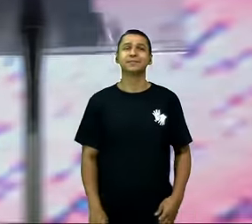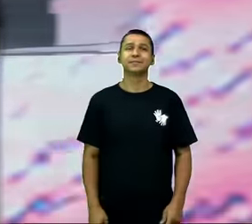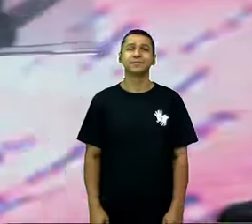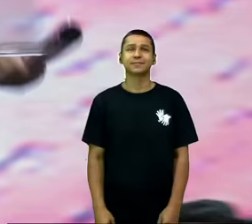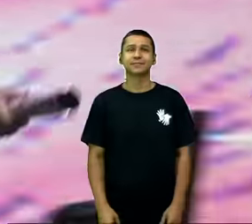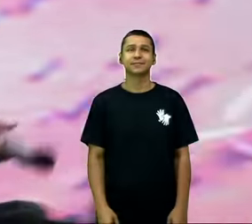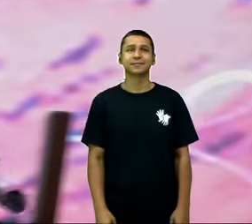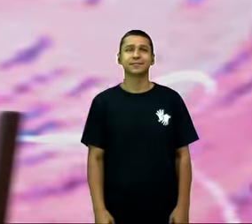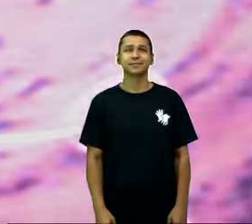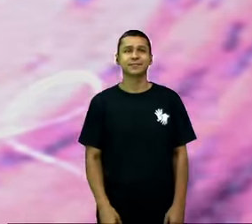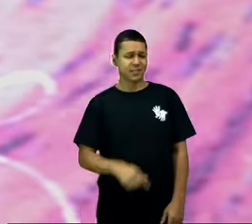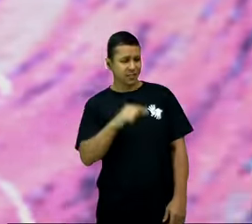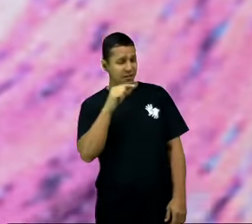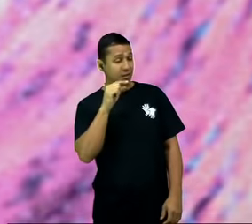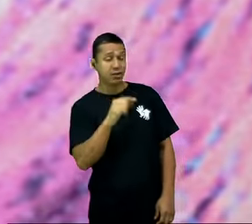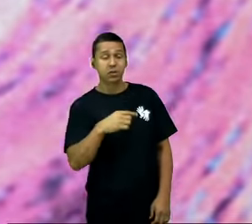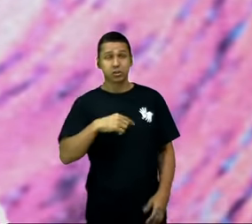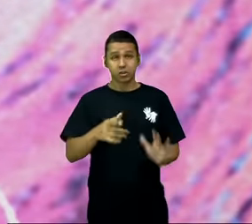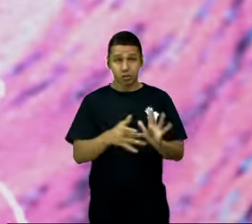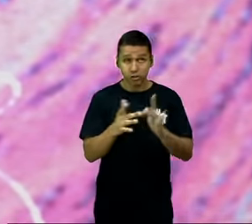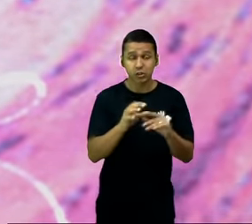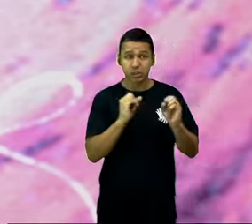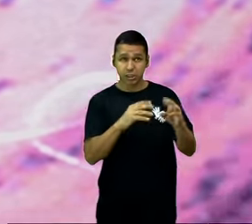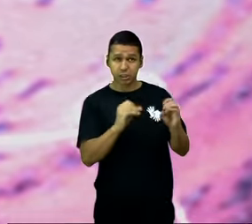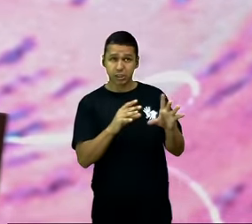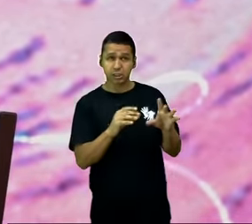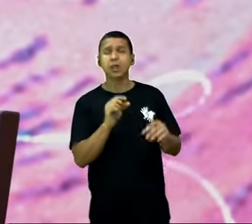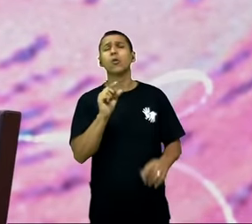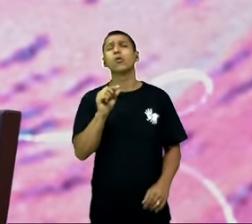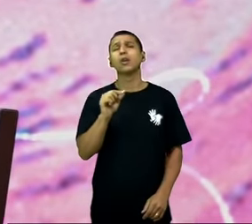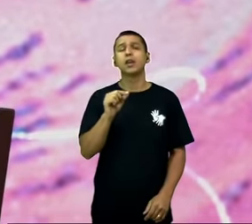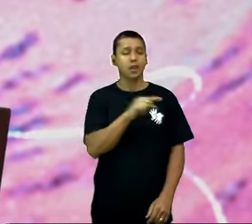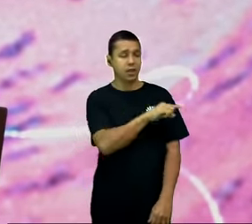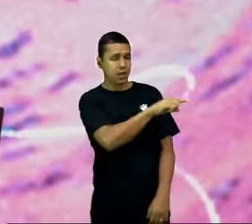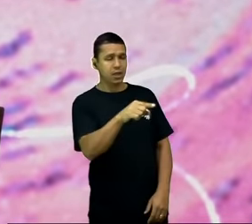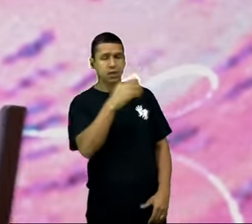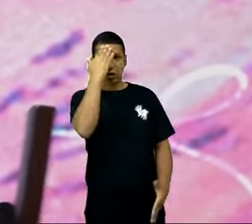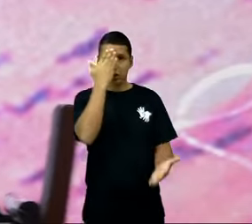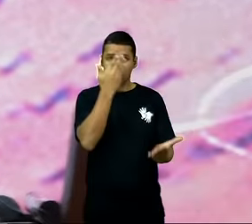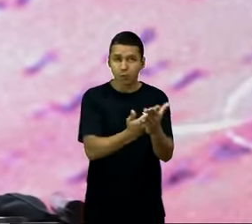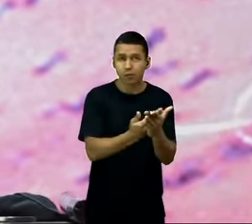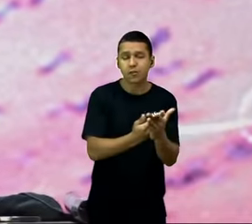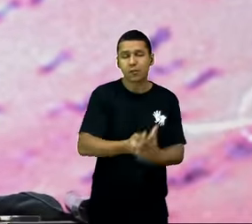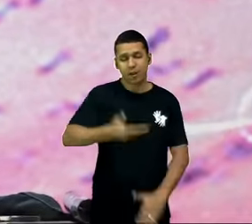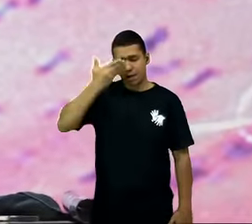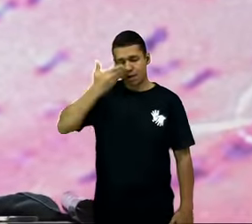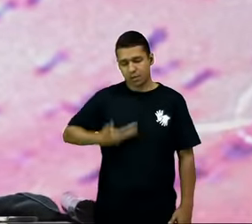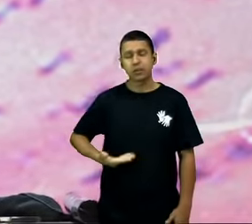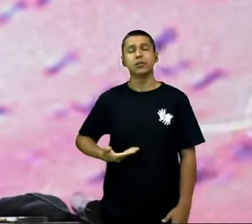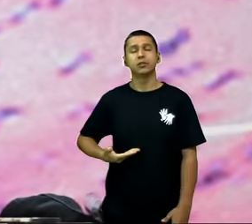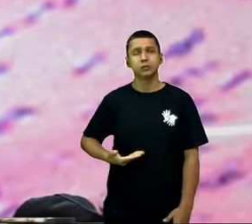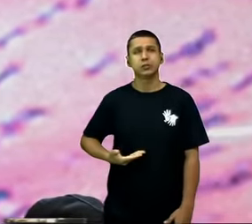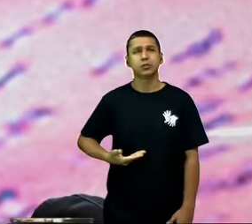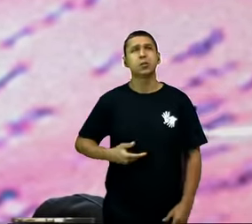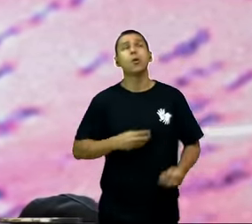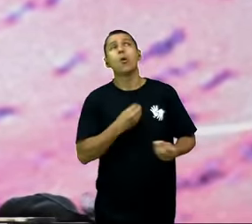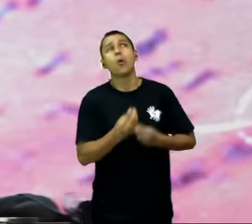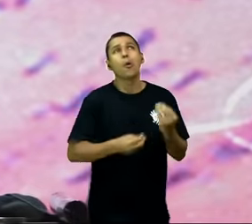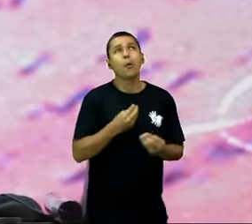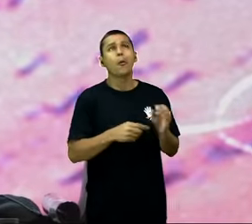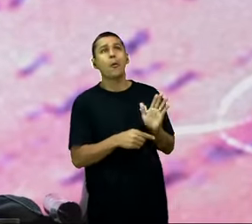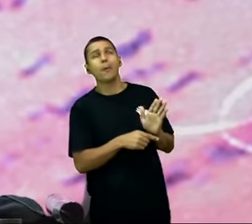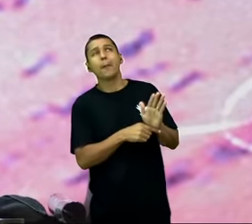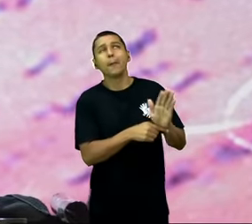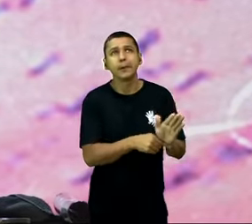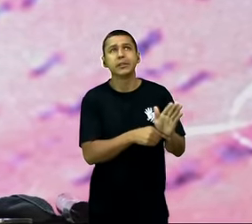Jesus está dizendo, tu vai confiar em mim. Tu vai se proteger em mim. E como é que eu vou comer? Eu vou mandar comida. Como é que eu vou me proteger? Eu vou mandar proteção. Como é que eu vou